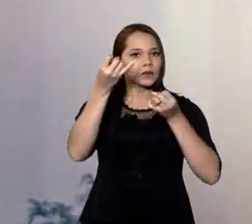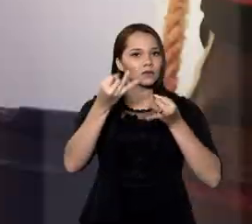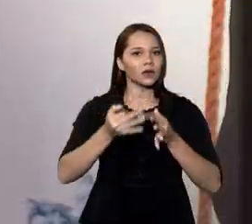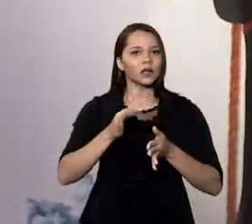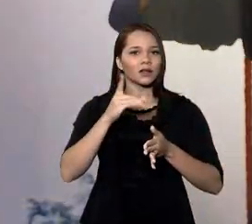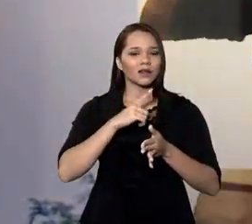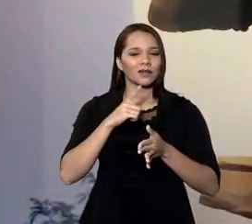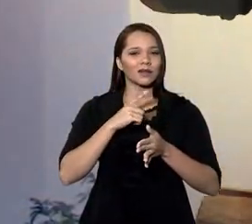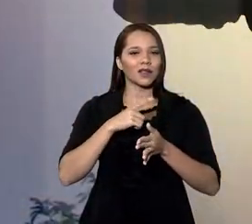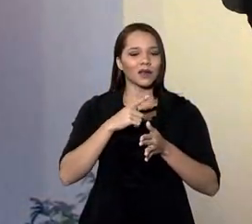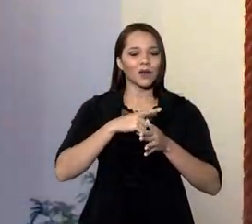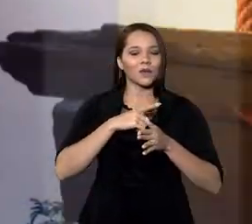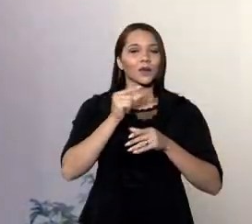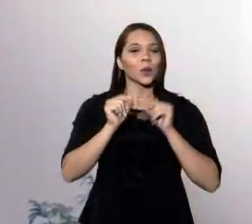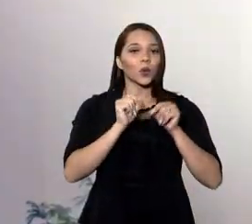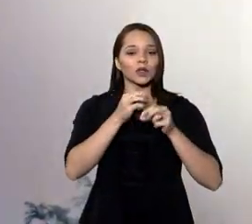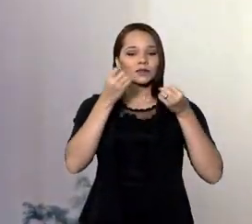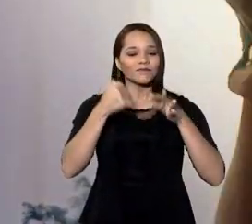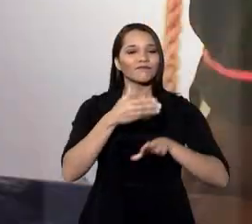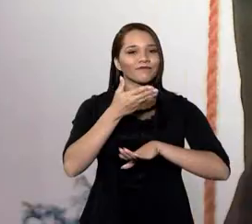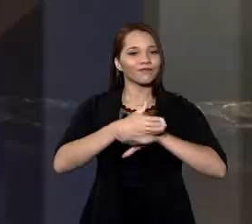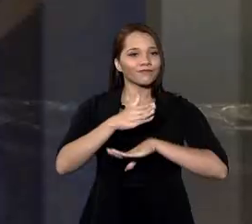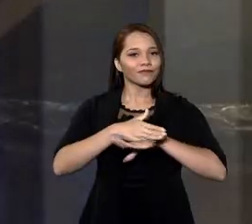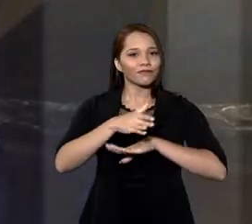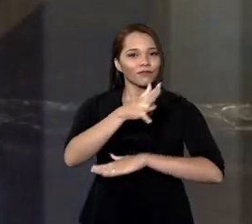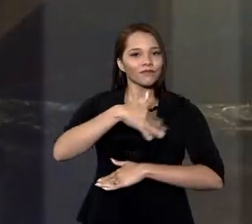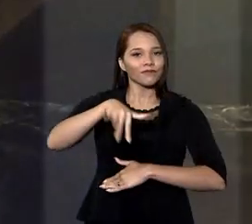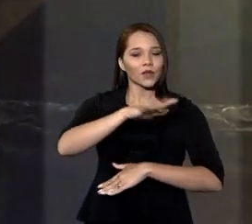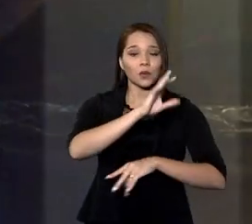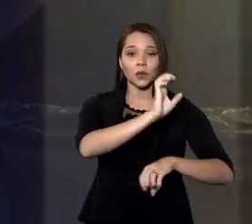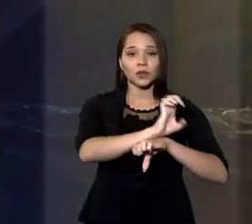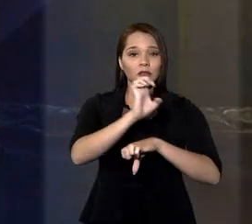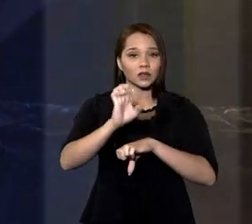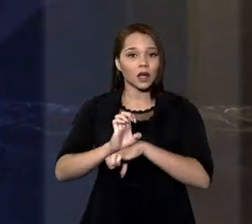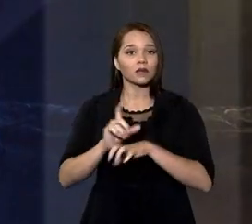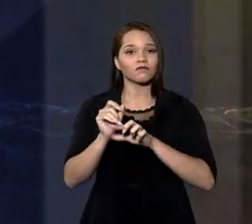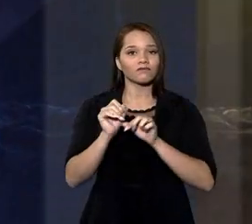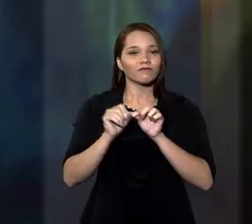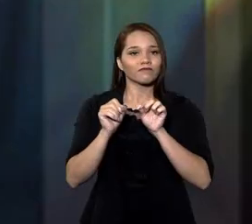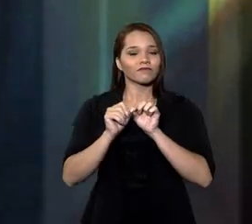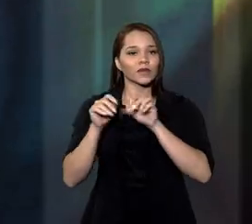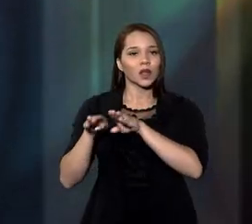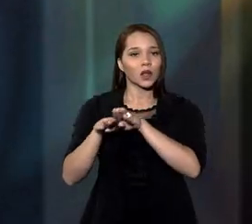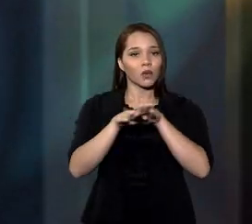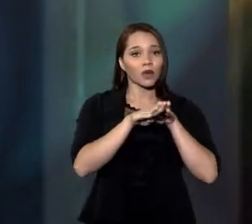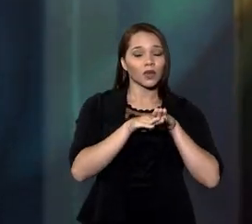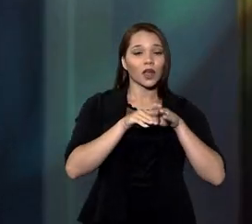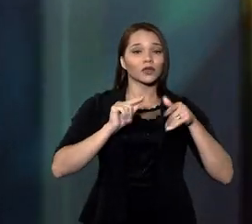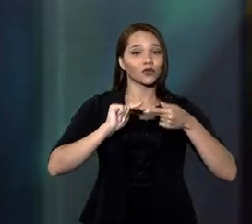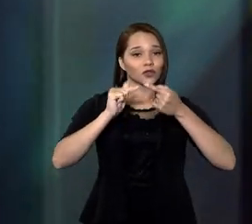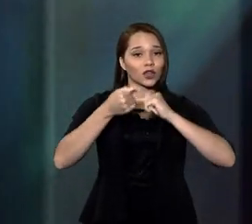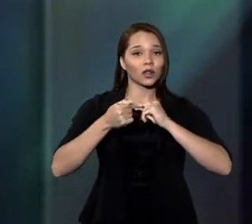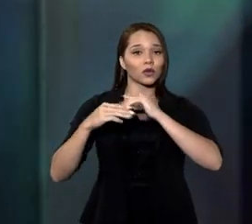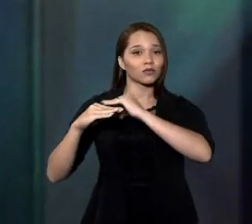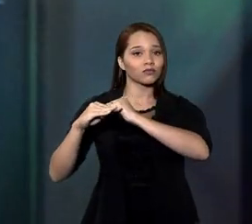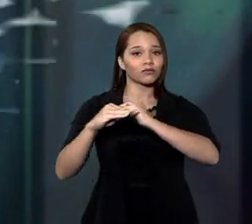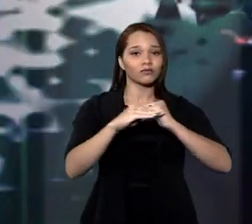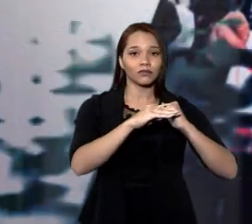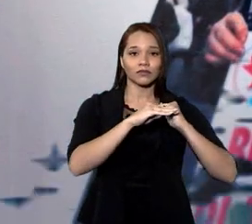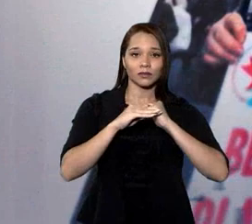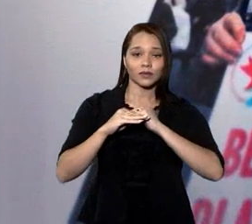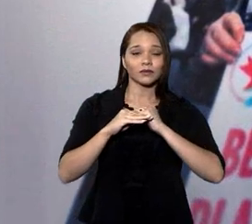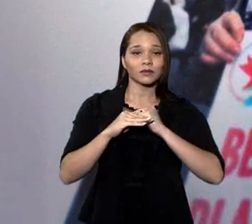uma a prática para para os estados promoverem a igualdade de gênero no seu ser interior